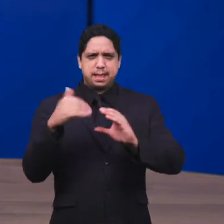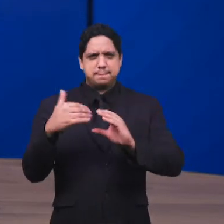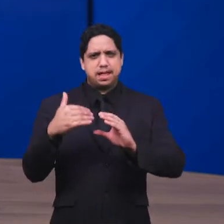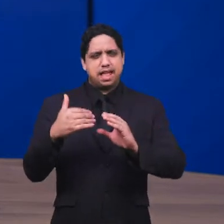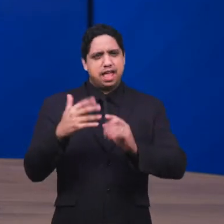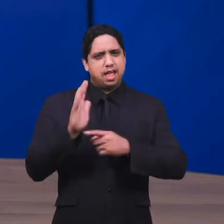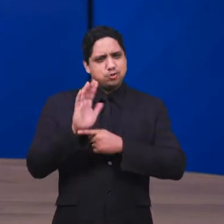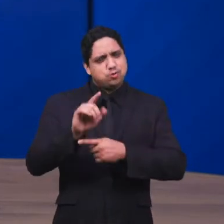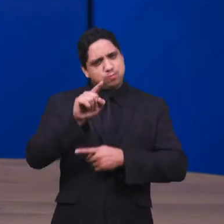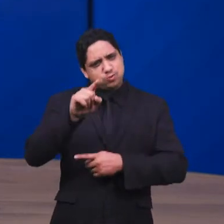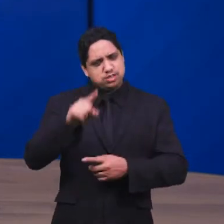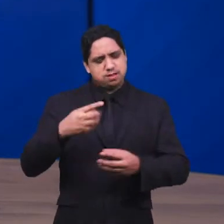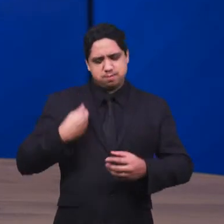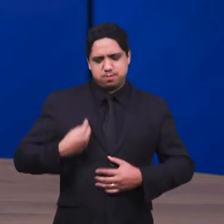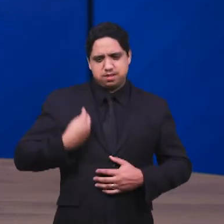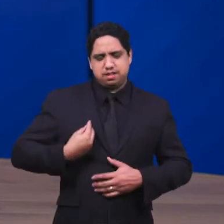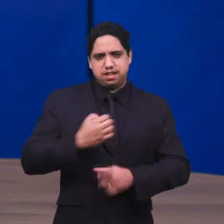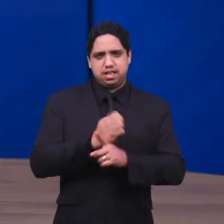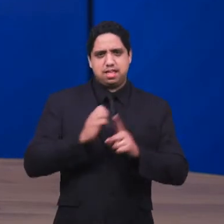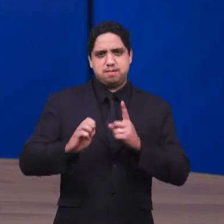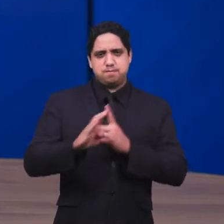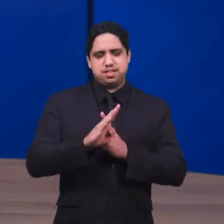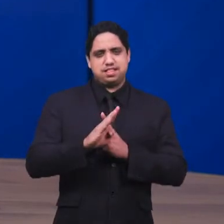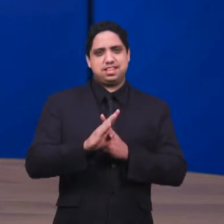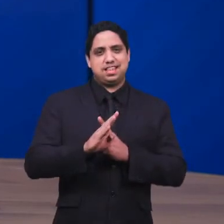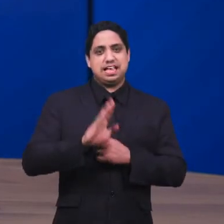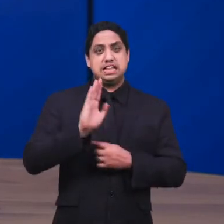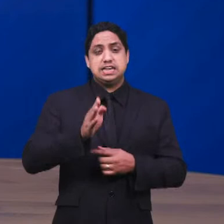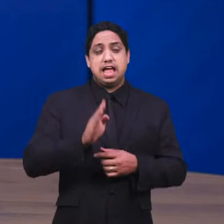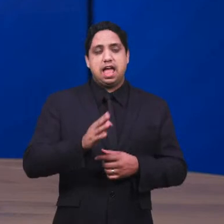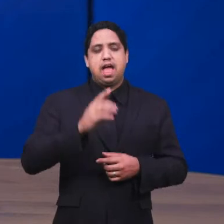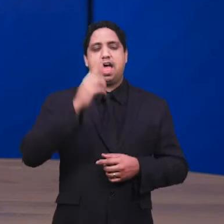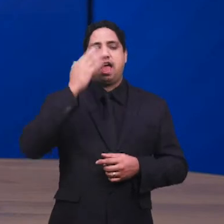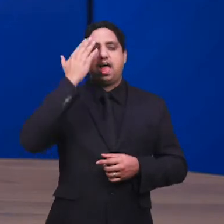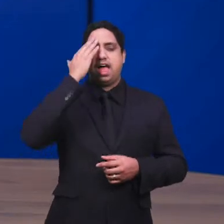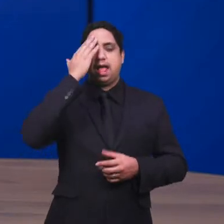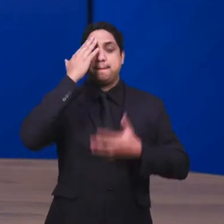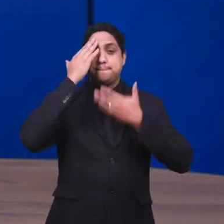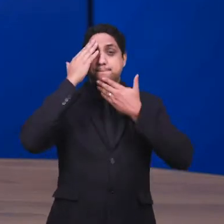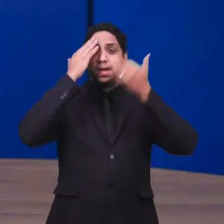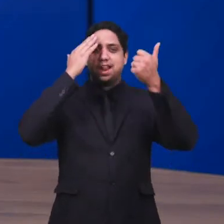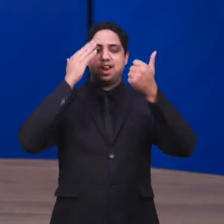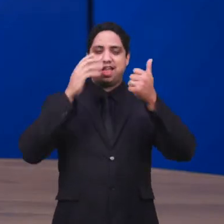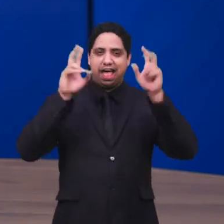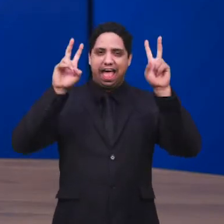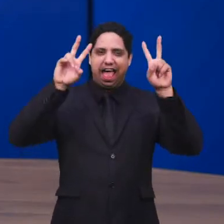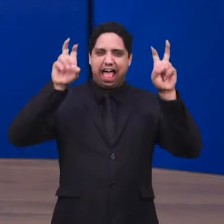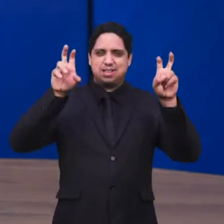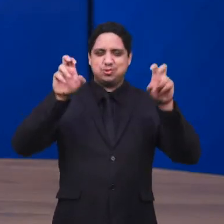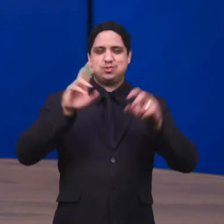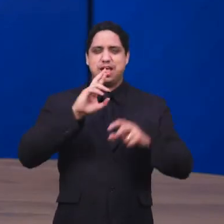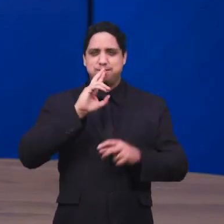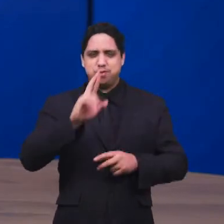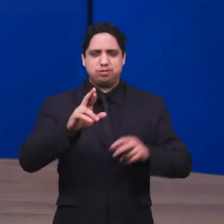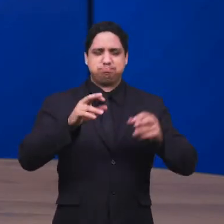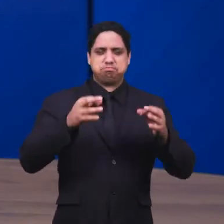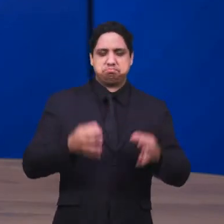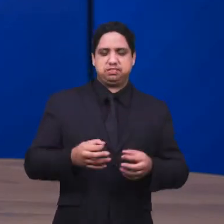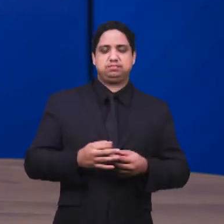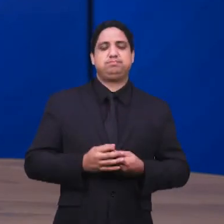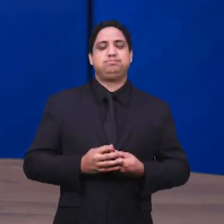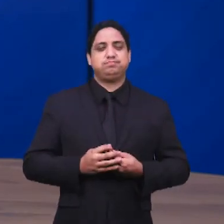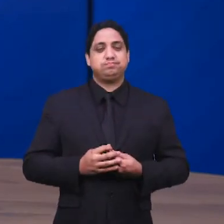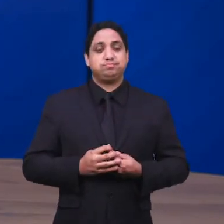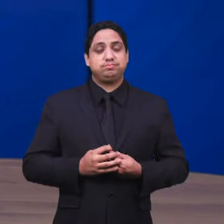respostas e contribuindo para você para participar da Escola Bíblica, já tendo uma ideia dos assuntos a serem tratados, das respostas